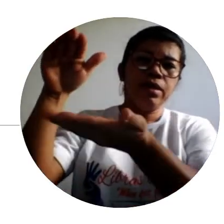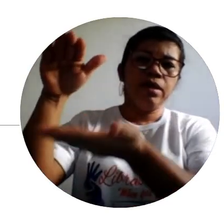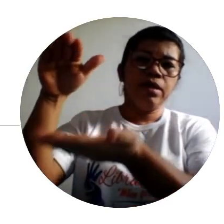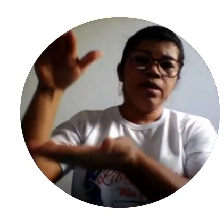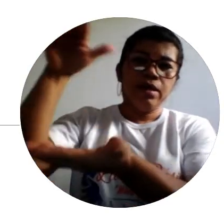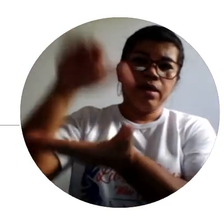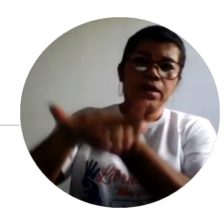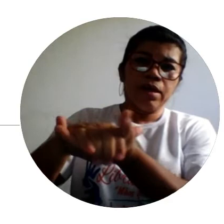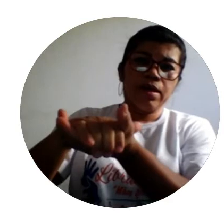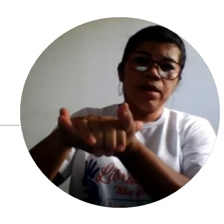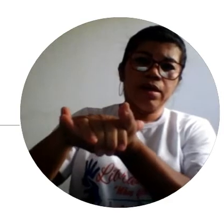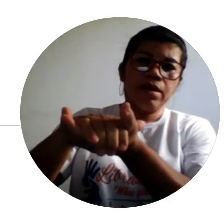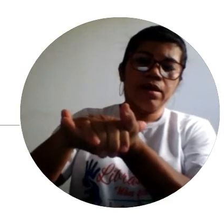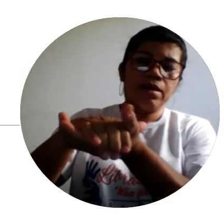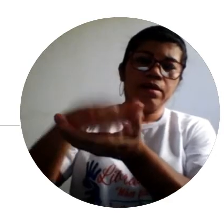daqui